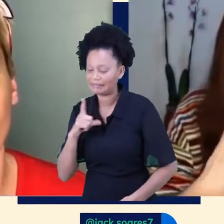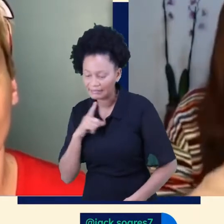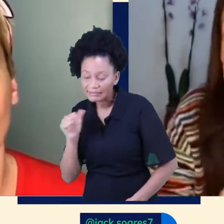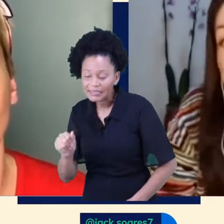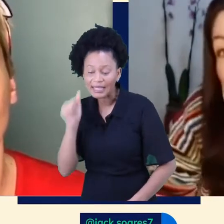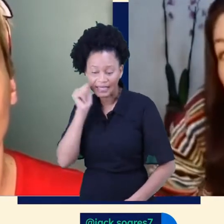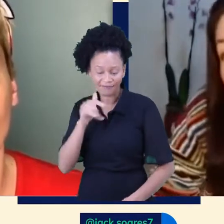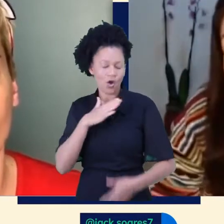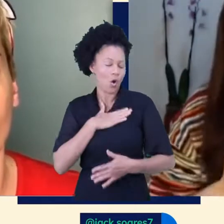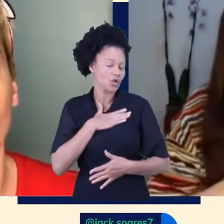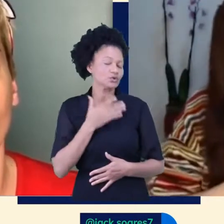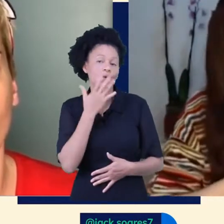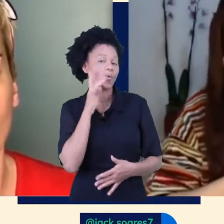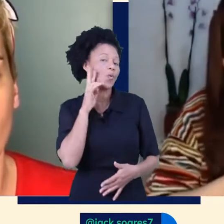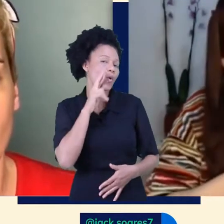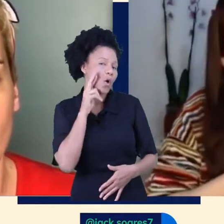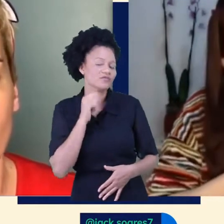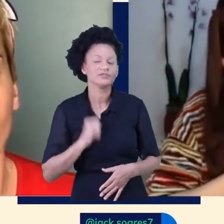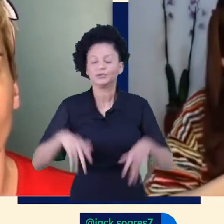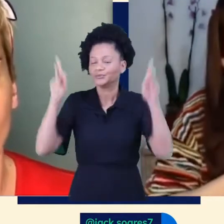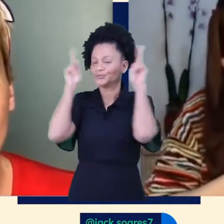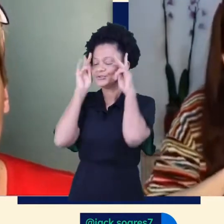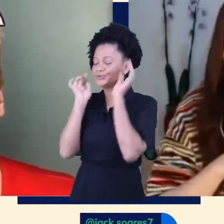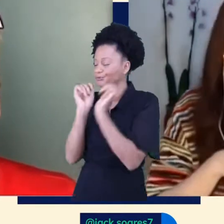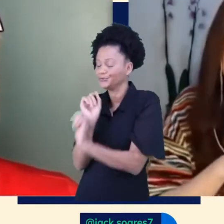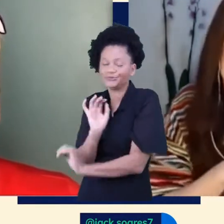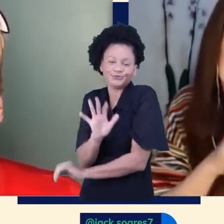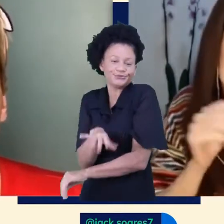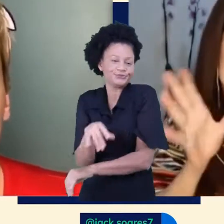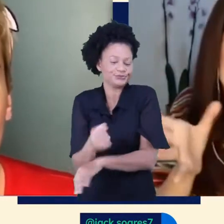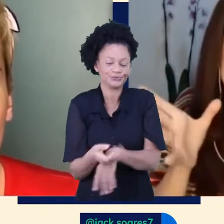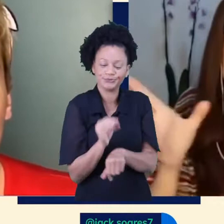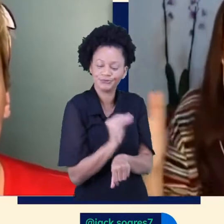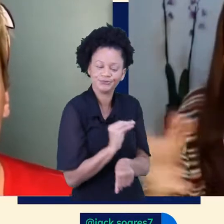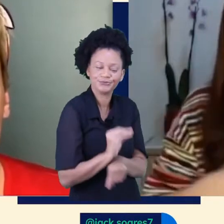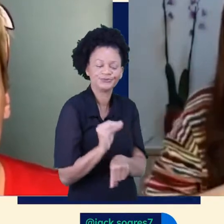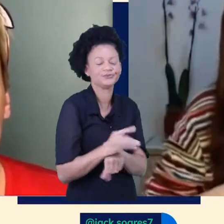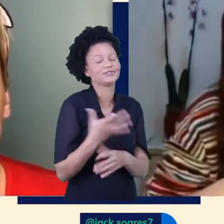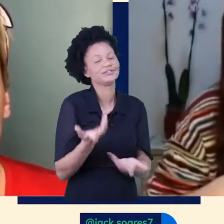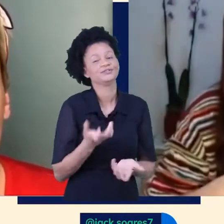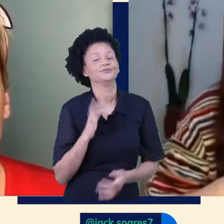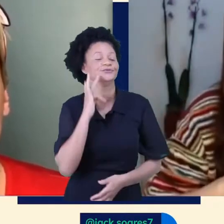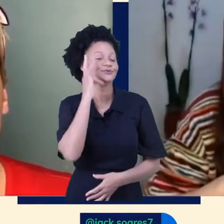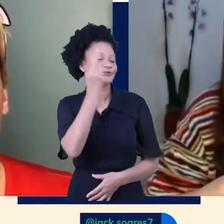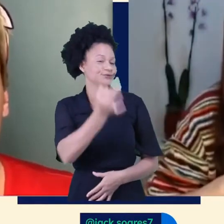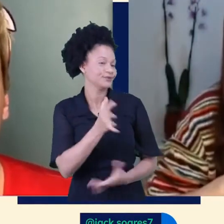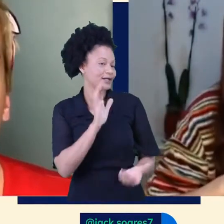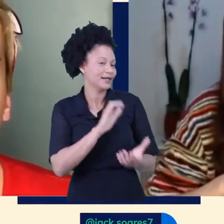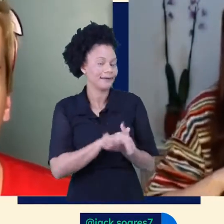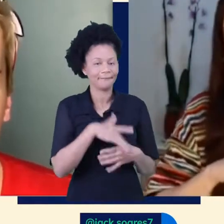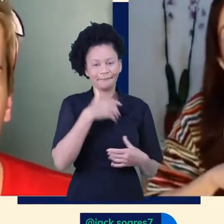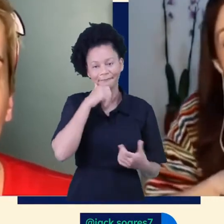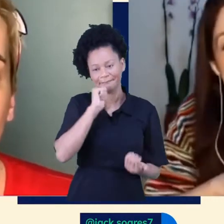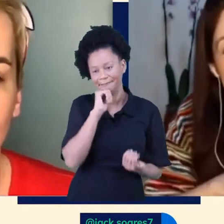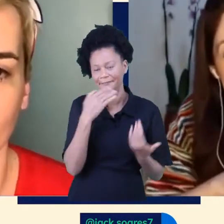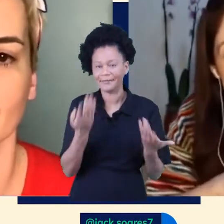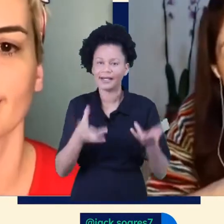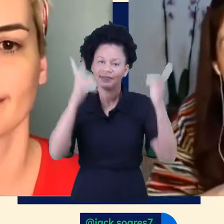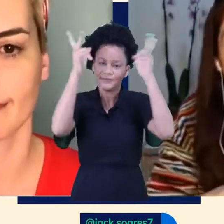delicada, cuidadora, vai querer ser mãe, né? Talvez ela seja enfermeira, talvez ela queira ser professora. Ela